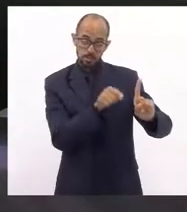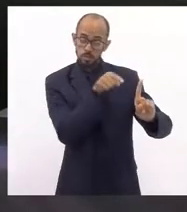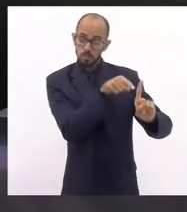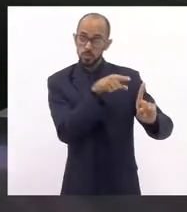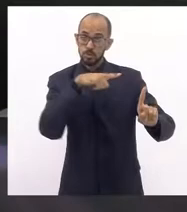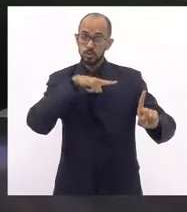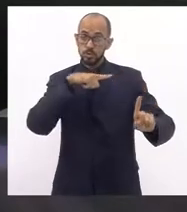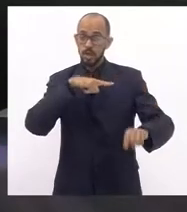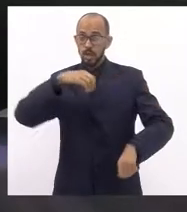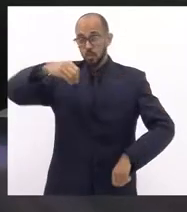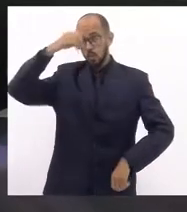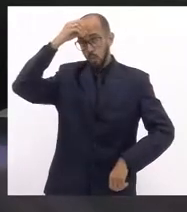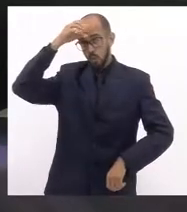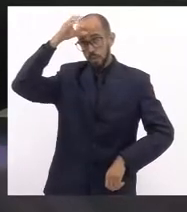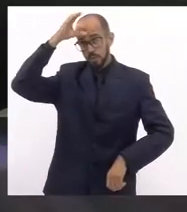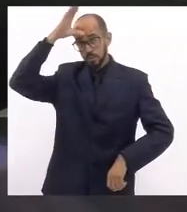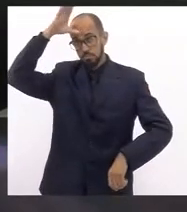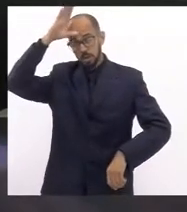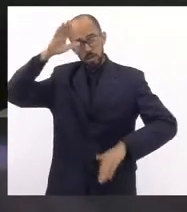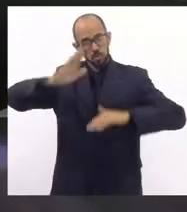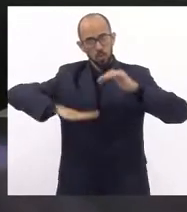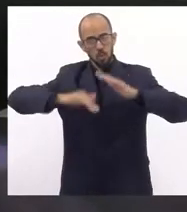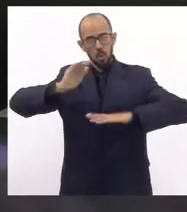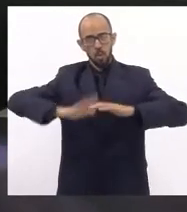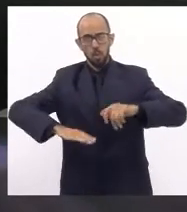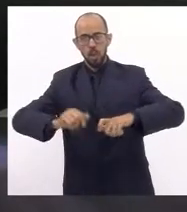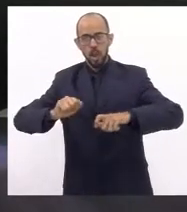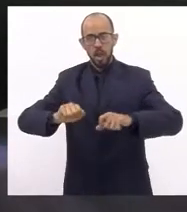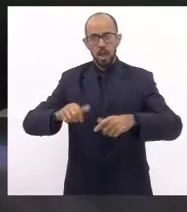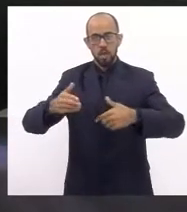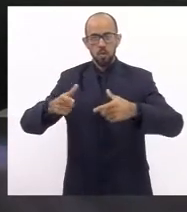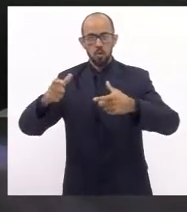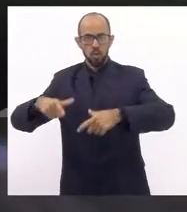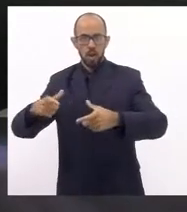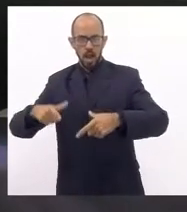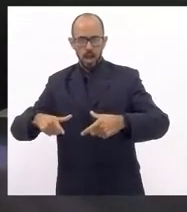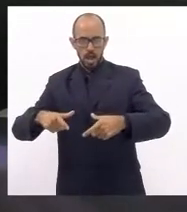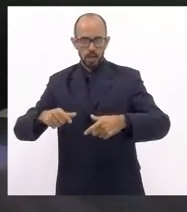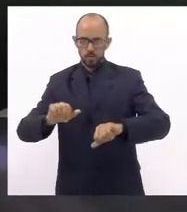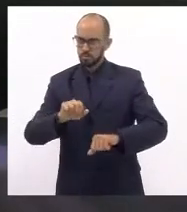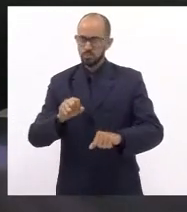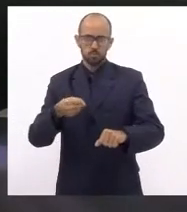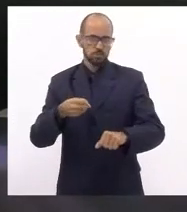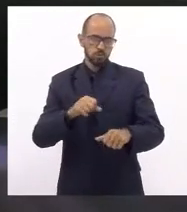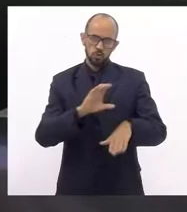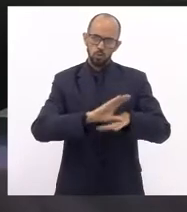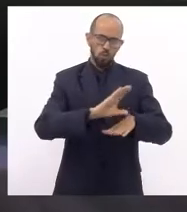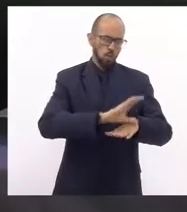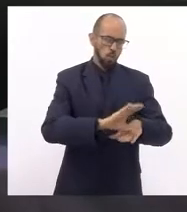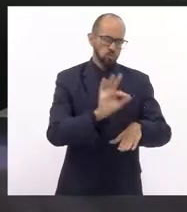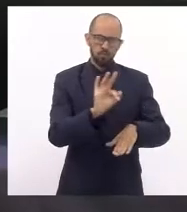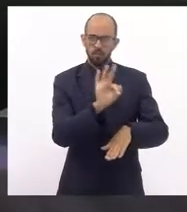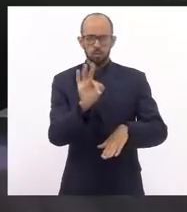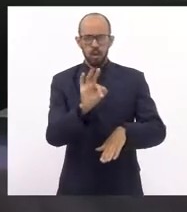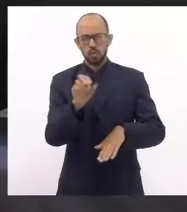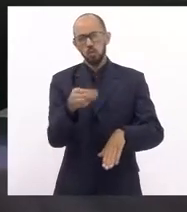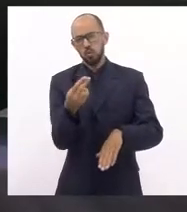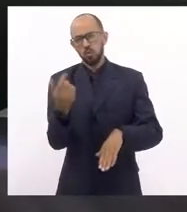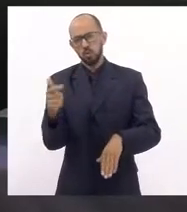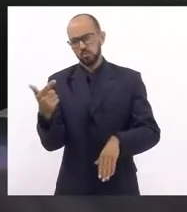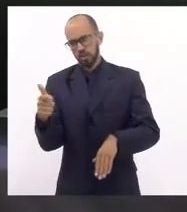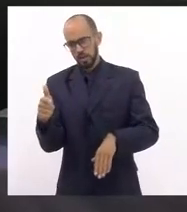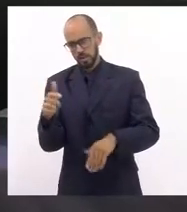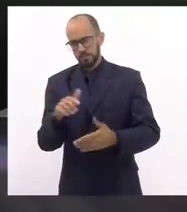conhecimento, independente de estar dentro, cursando um curso dentro de uma faculdade, e foram reconhecidos. O notório